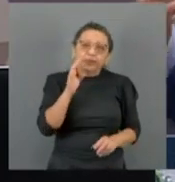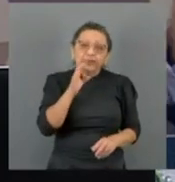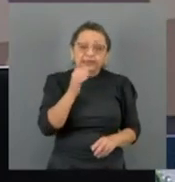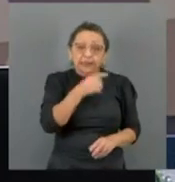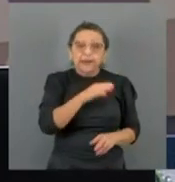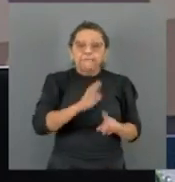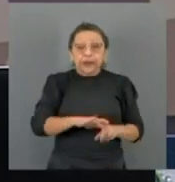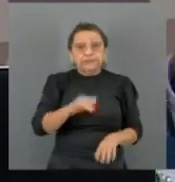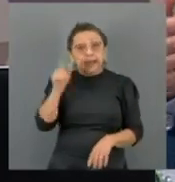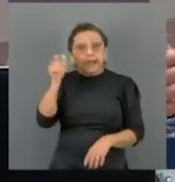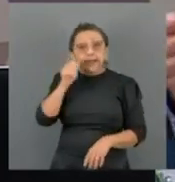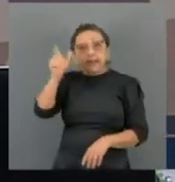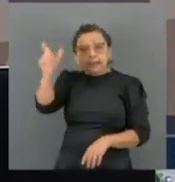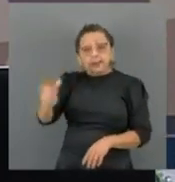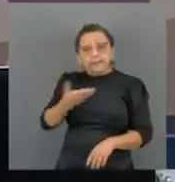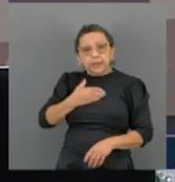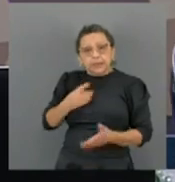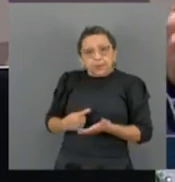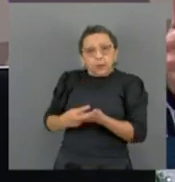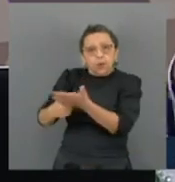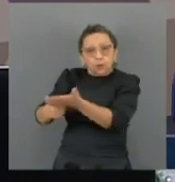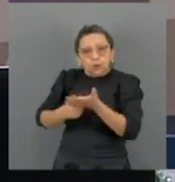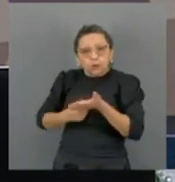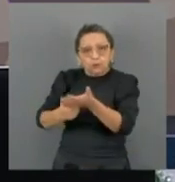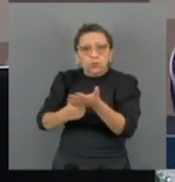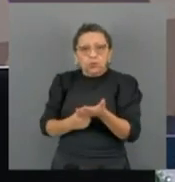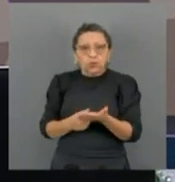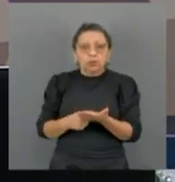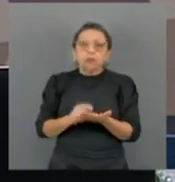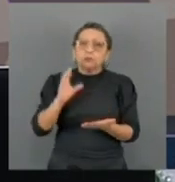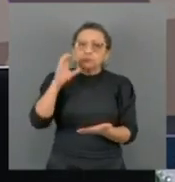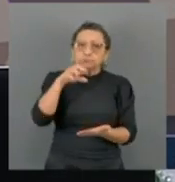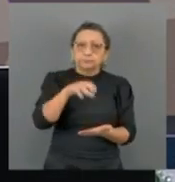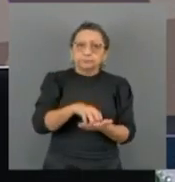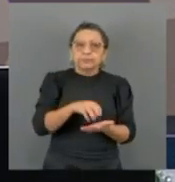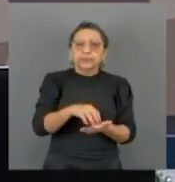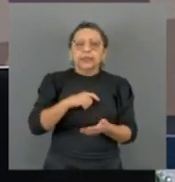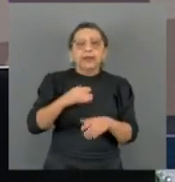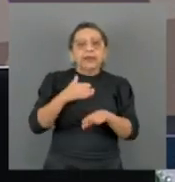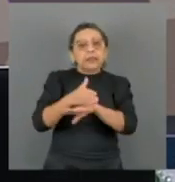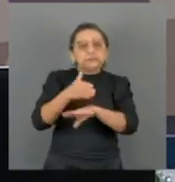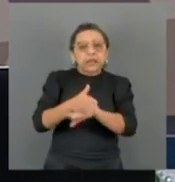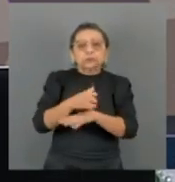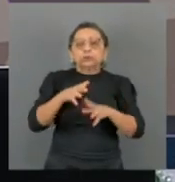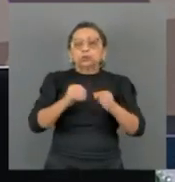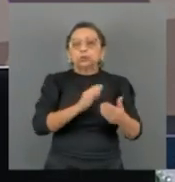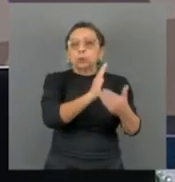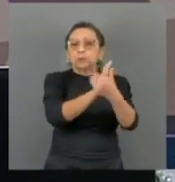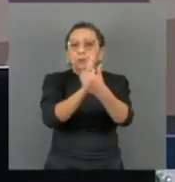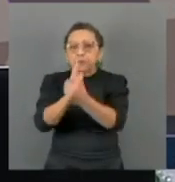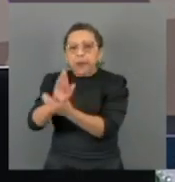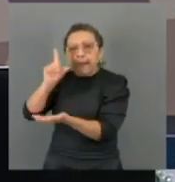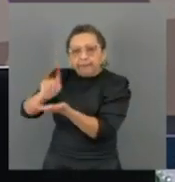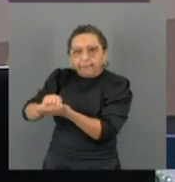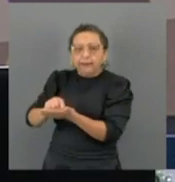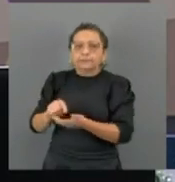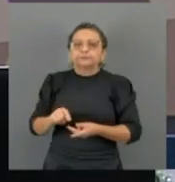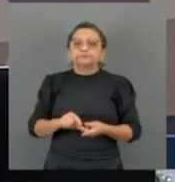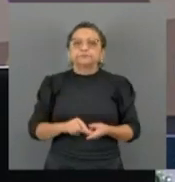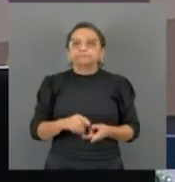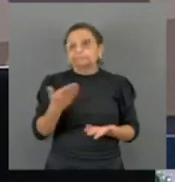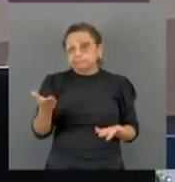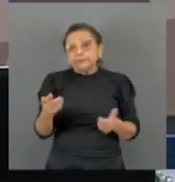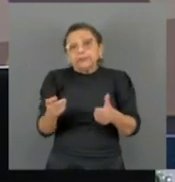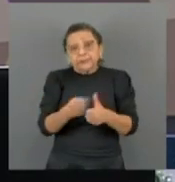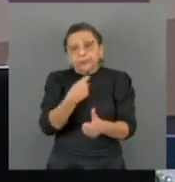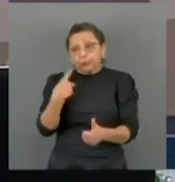amiga que me convidou a entrar ao Twitter, o SED, para ter acesso aos arquivos de Twitter. E primeiro